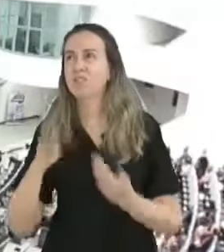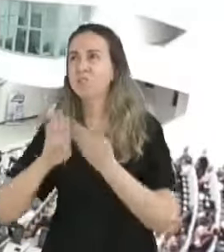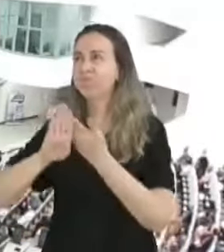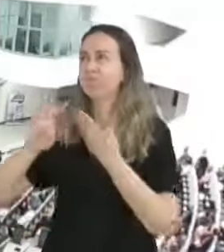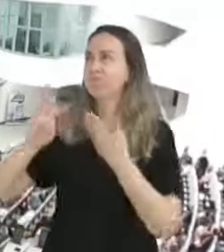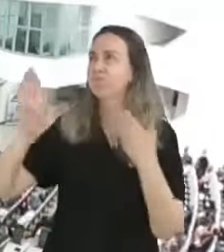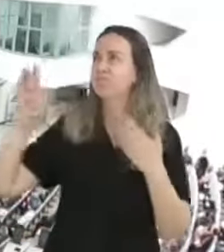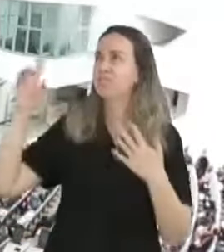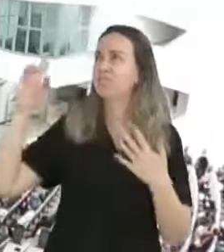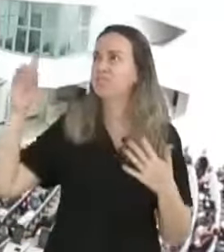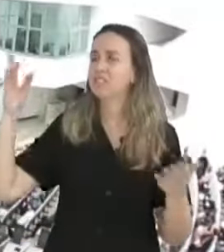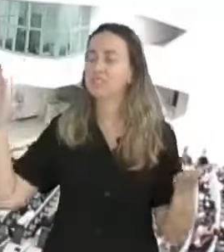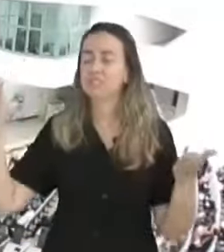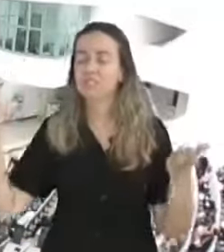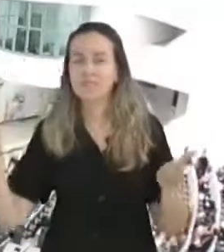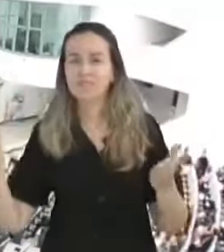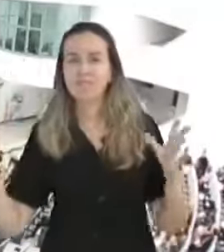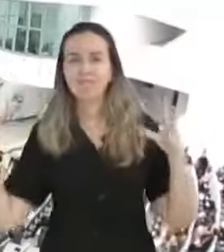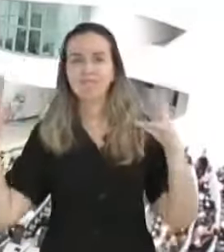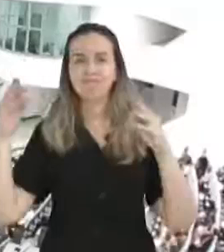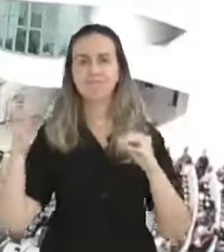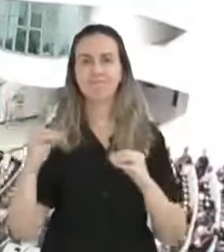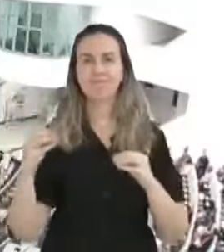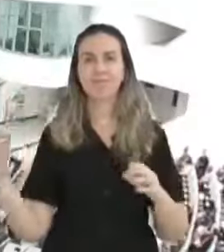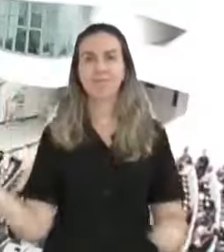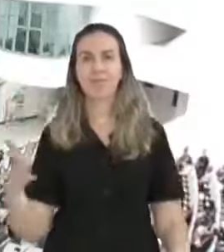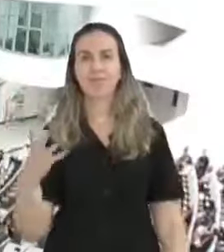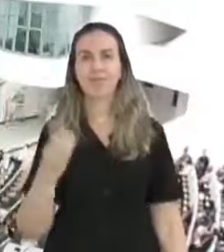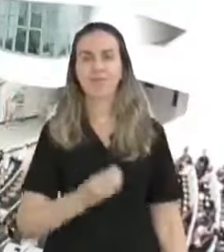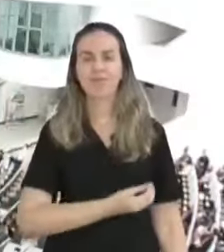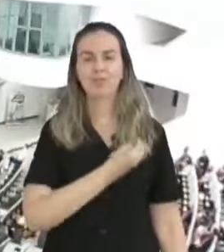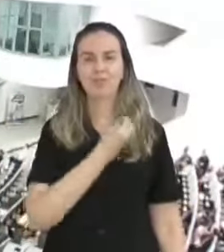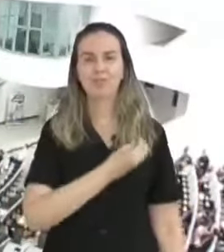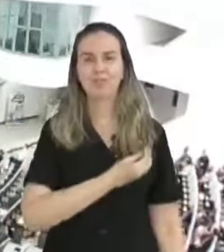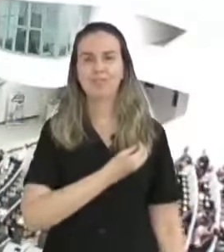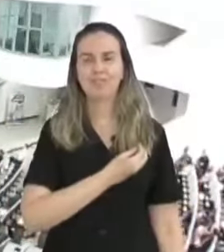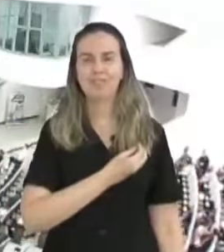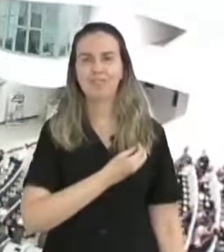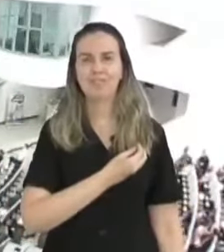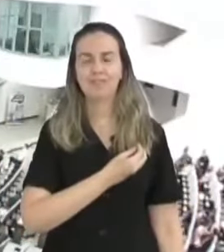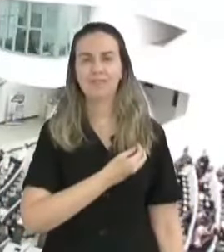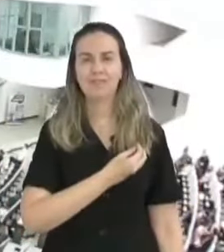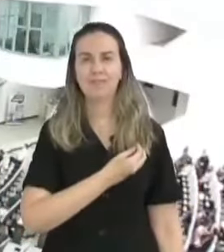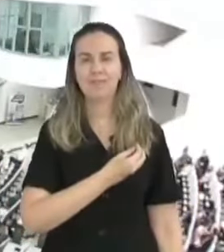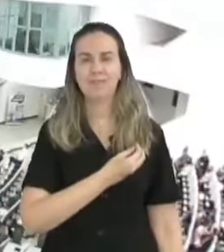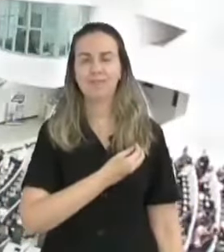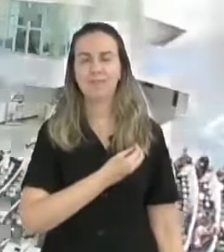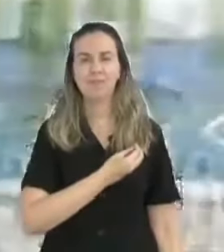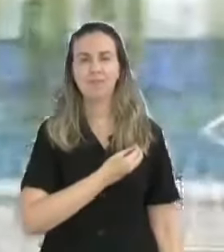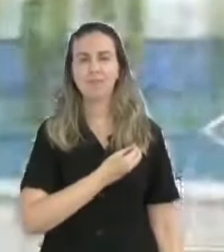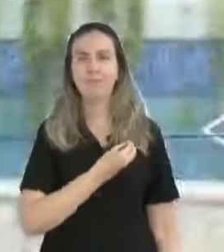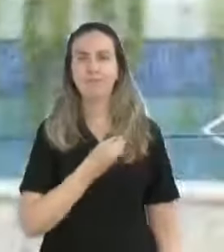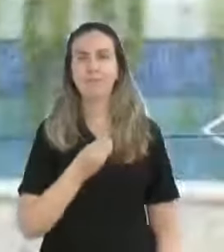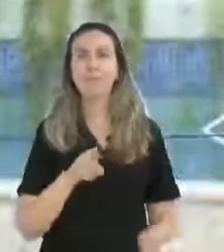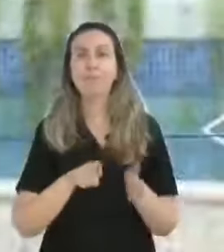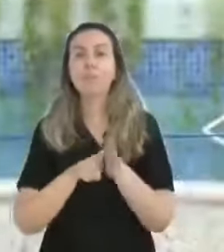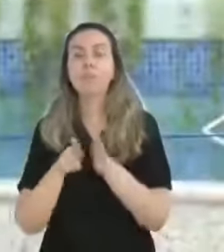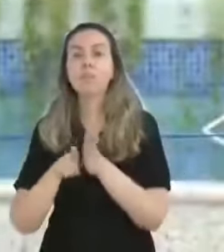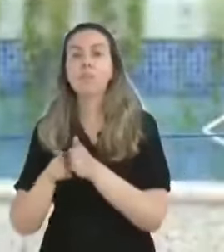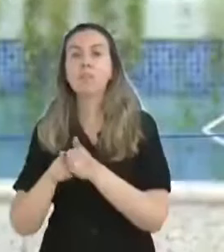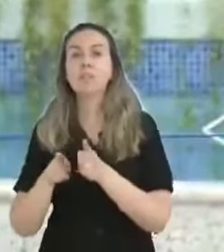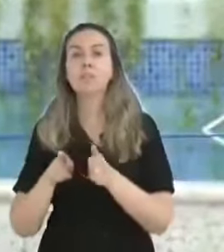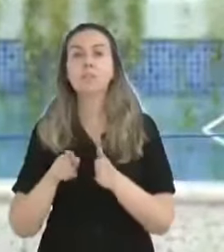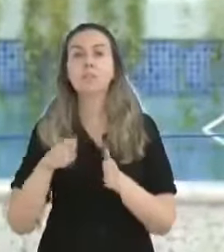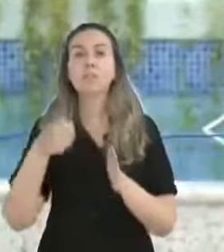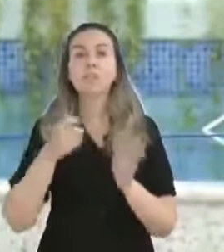estava trilhando e passar a caminhar por um novo e vivo caminho. Eu pergunto agora em